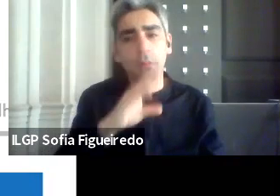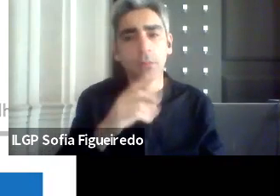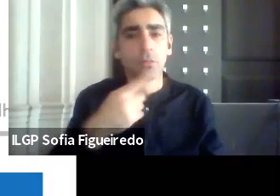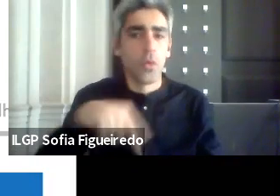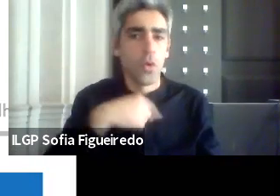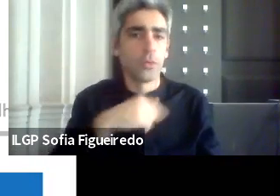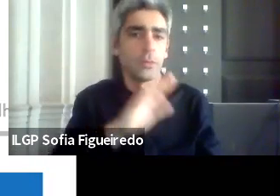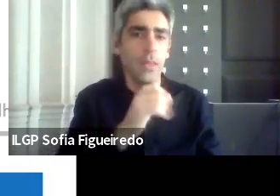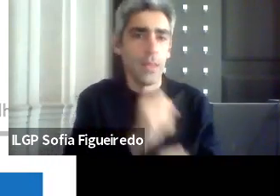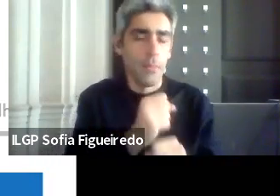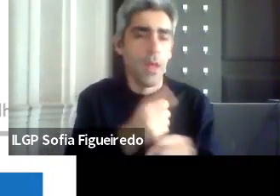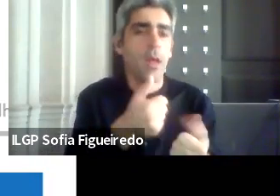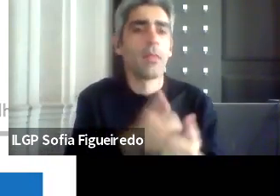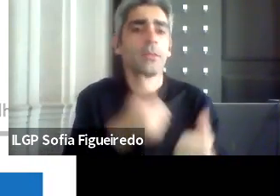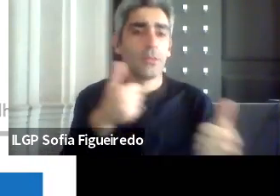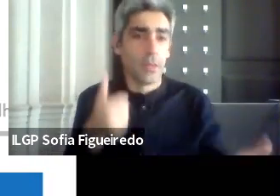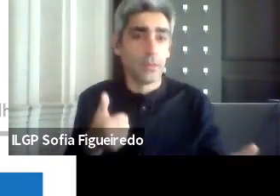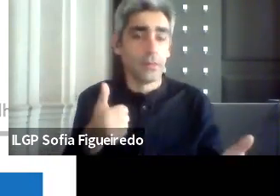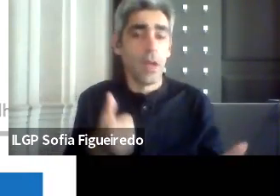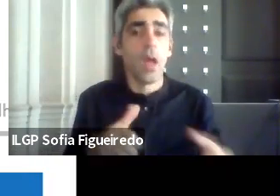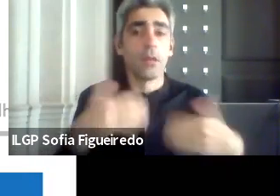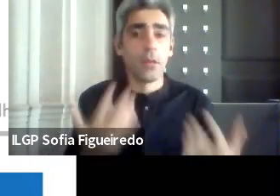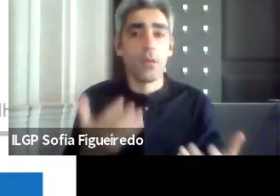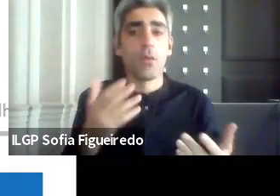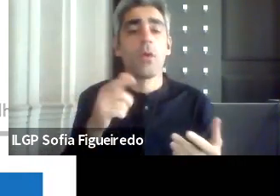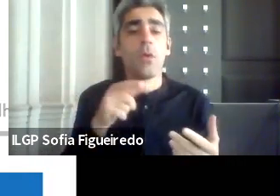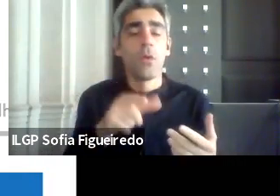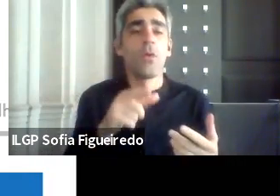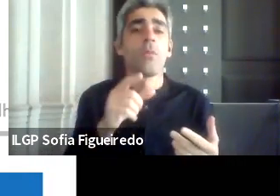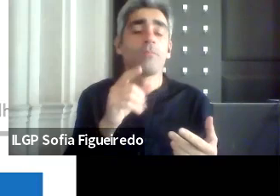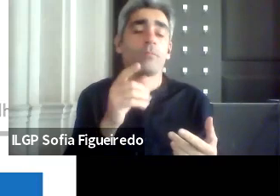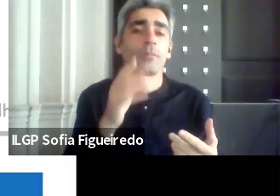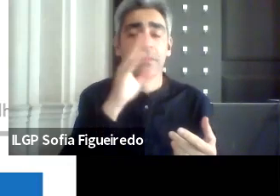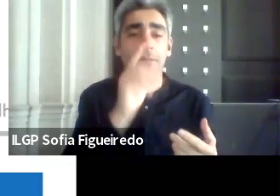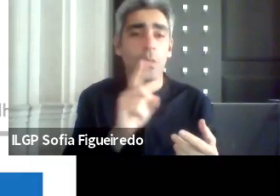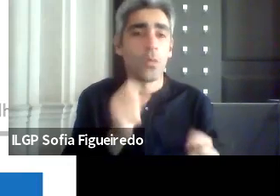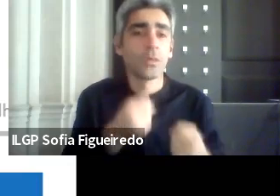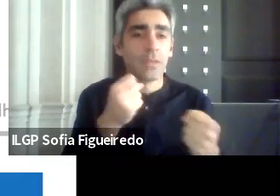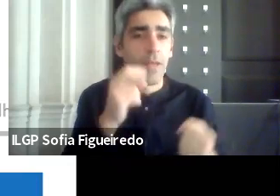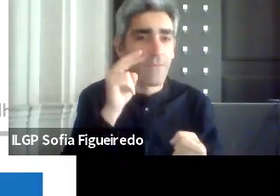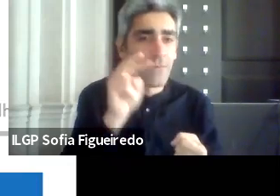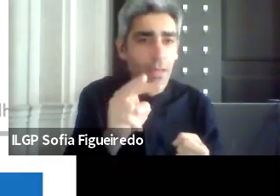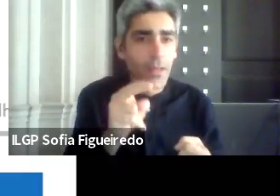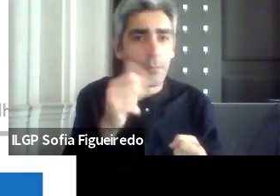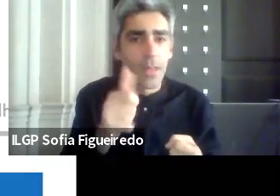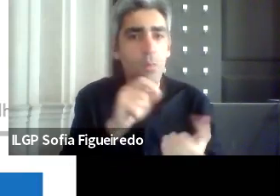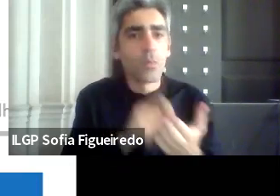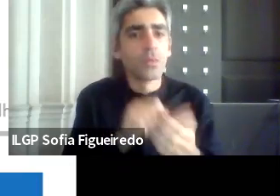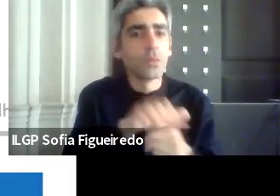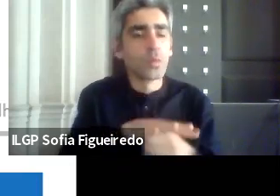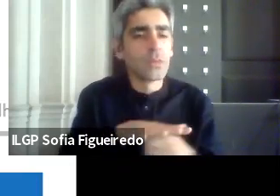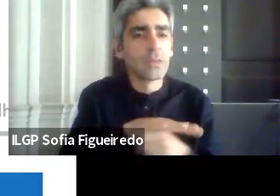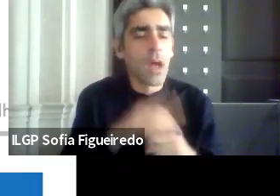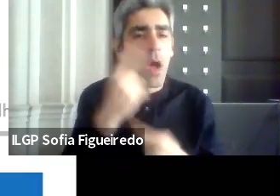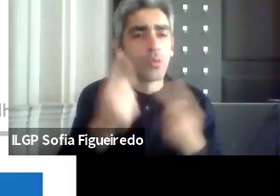trabalhar remotamente e se muitas vezes não se consegue visualizar o ponto de situação de